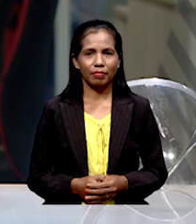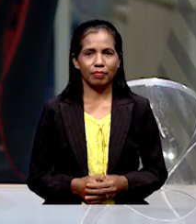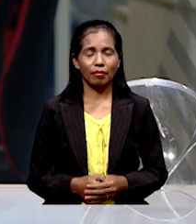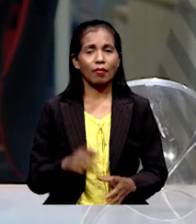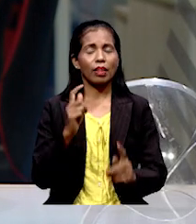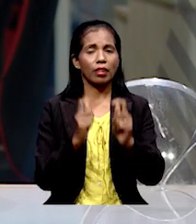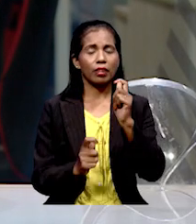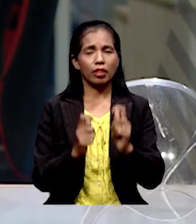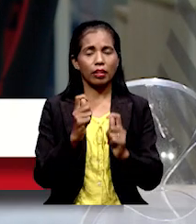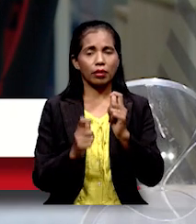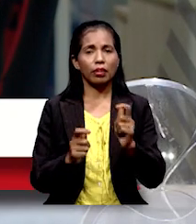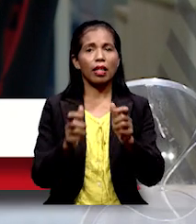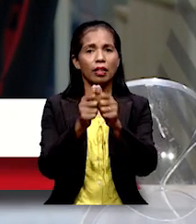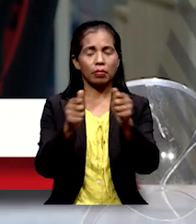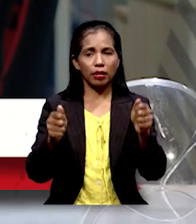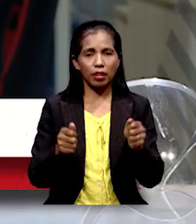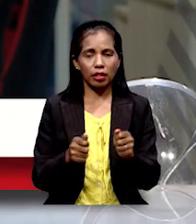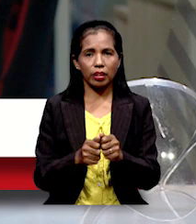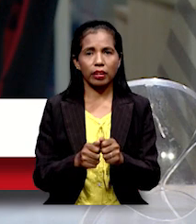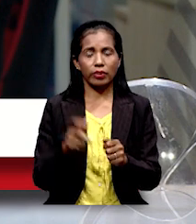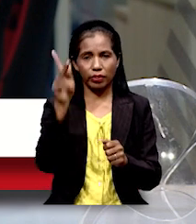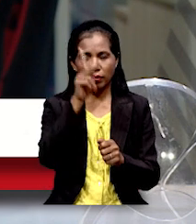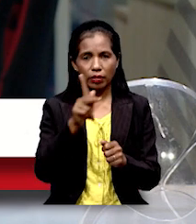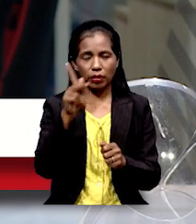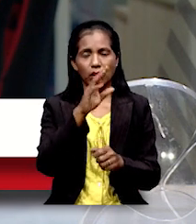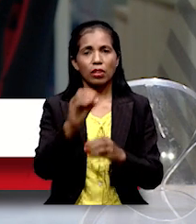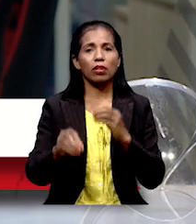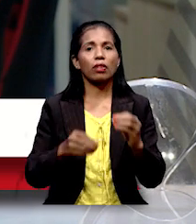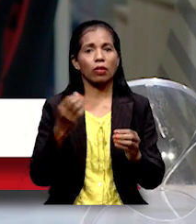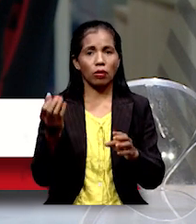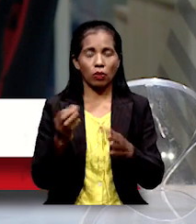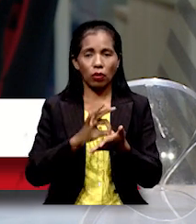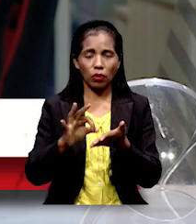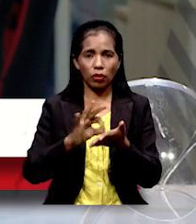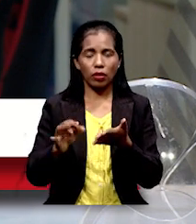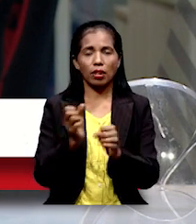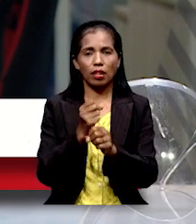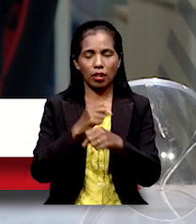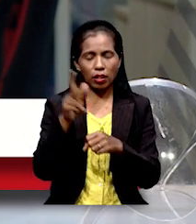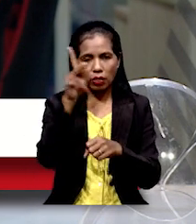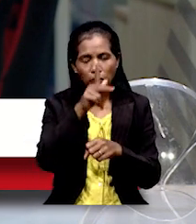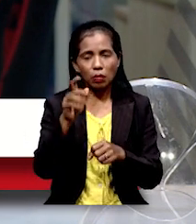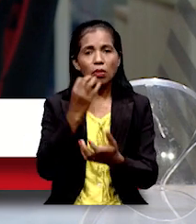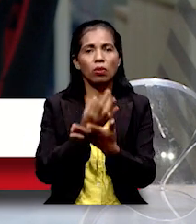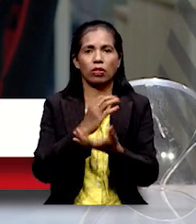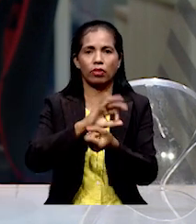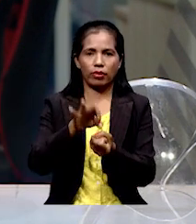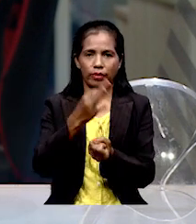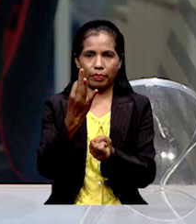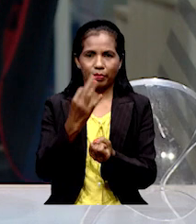Tribunal Superior Administrativo Fiscal no Contas hala auditoria ba fundo COVID-19.